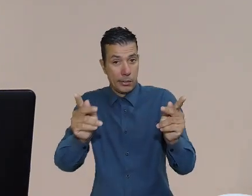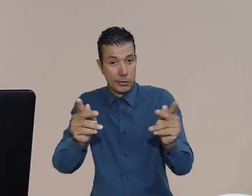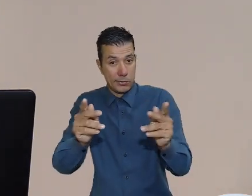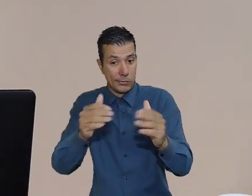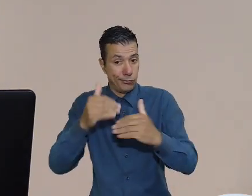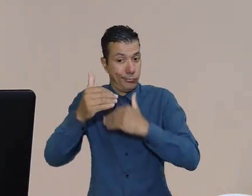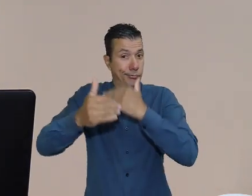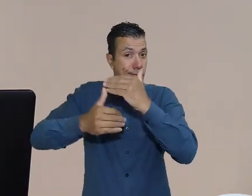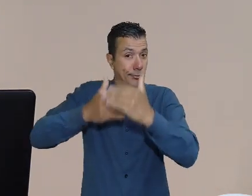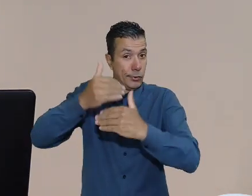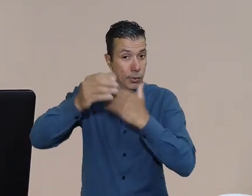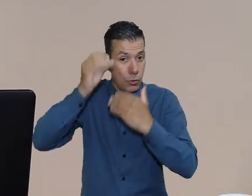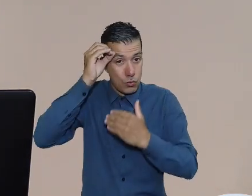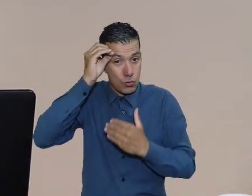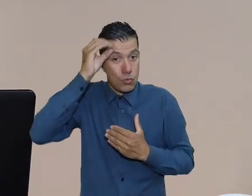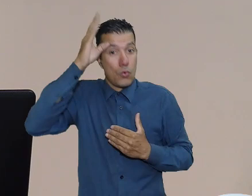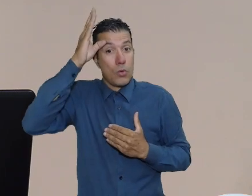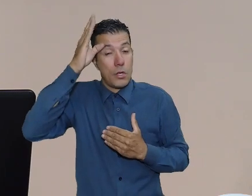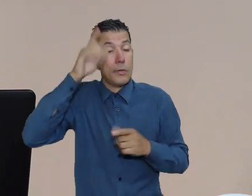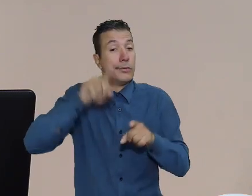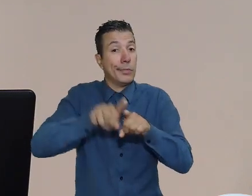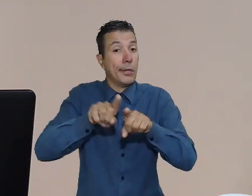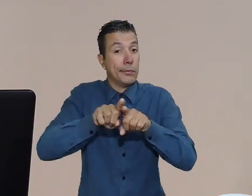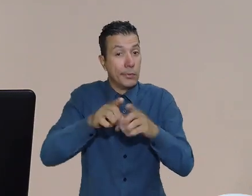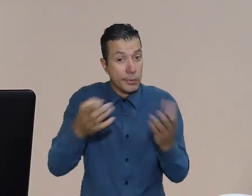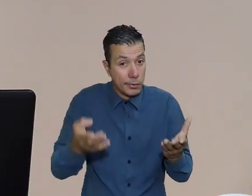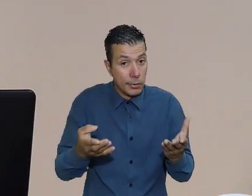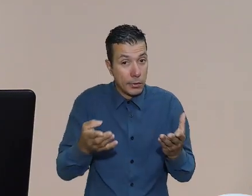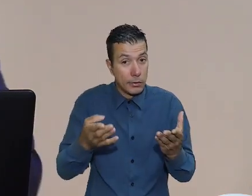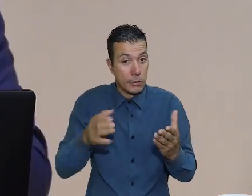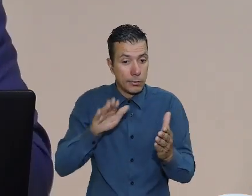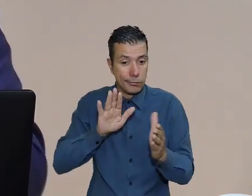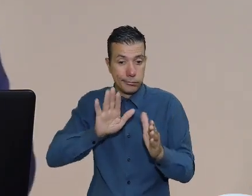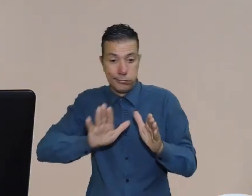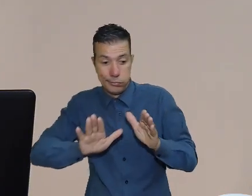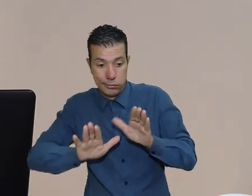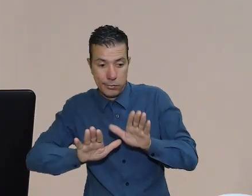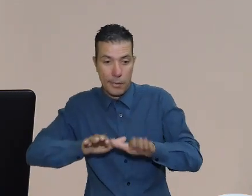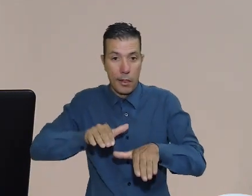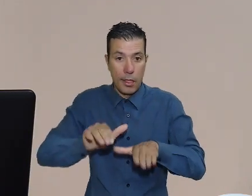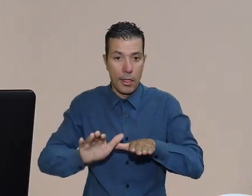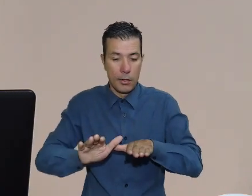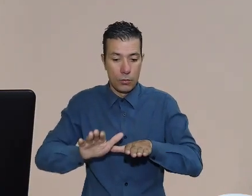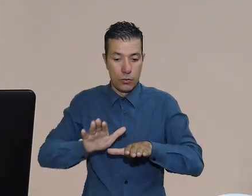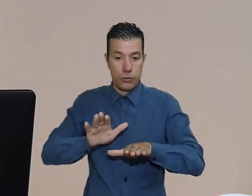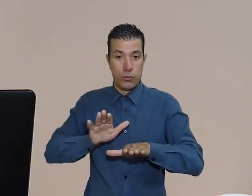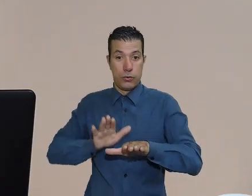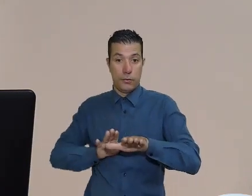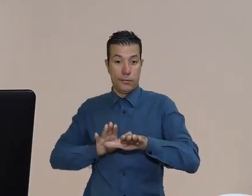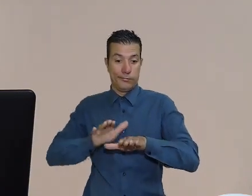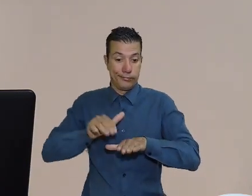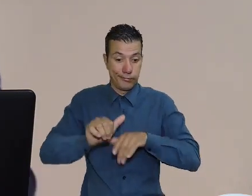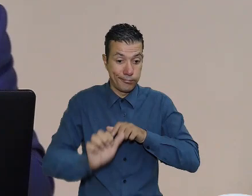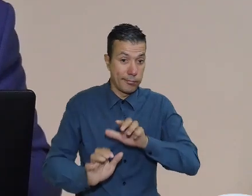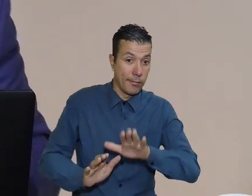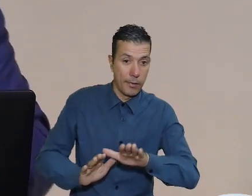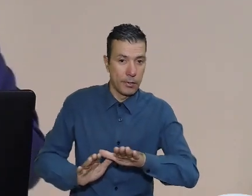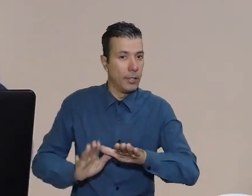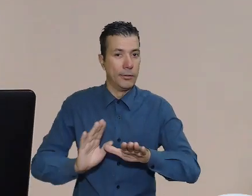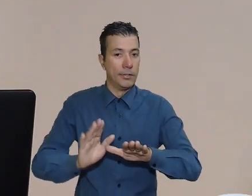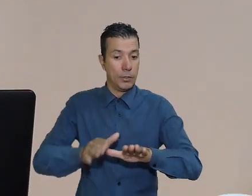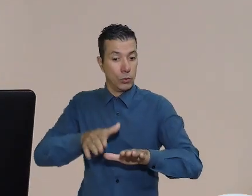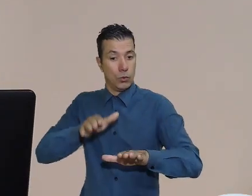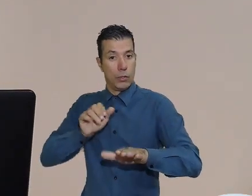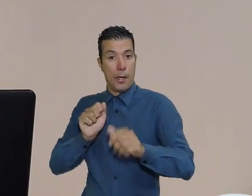avançamos no conhecimento, mas ao mesmo tempo nós damos dois passos e sempre recuamos pelo menos um, porque o objetivo do livro